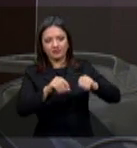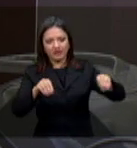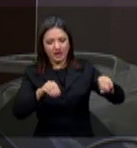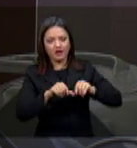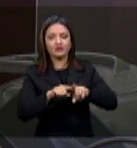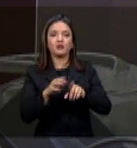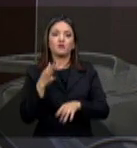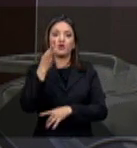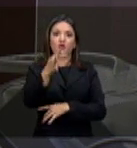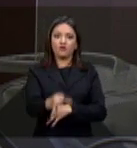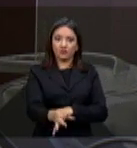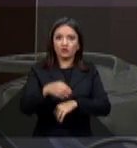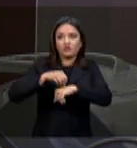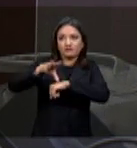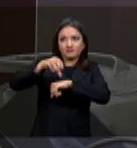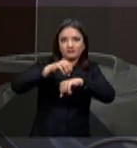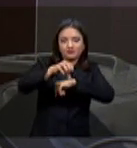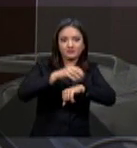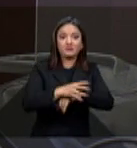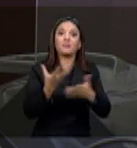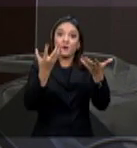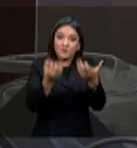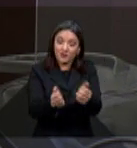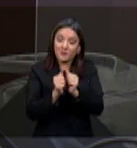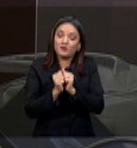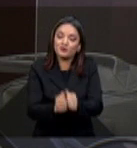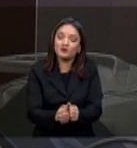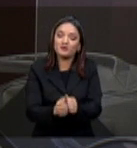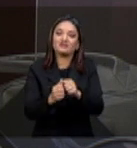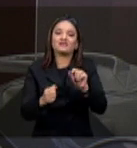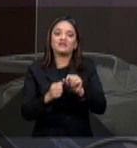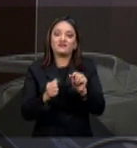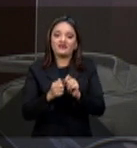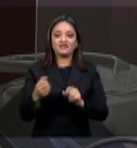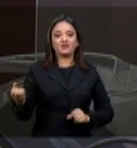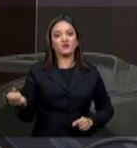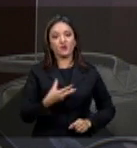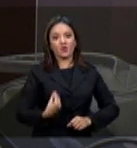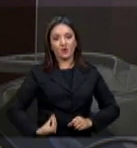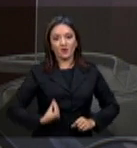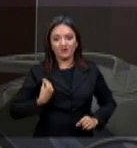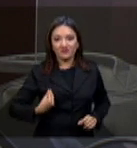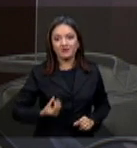nosso futuro. Vamos juntas construir o bem viver e o viver bem para